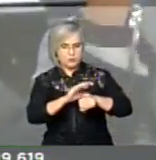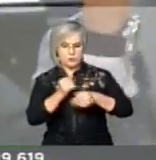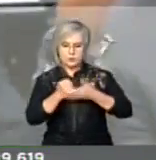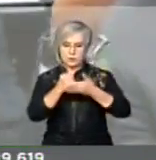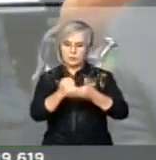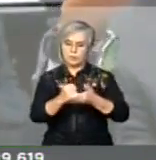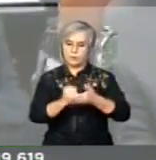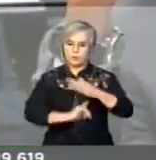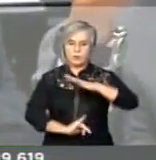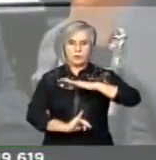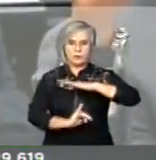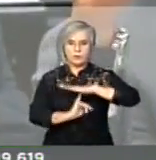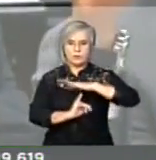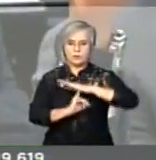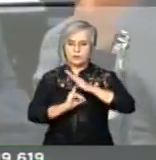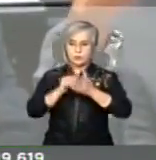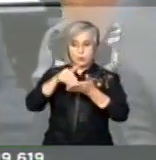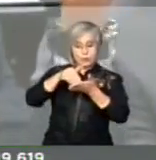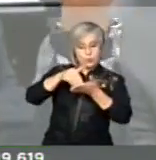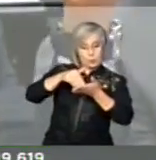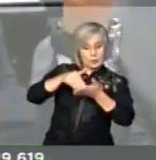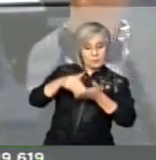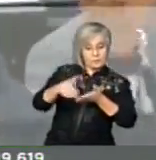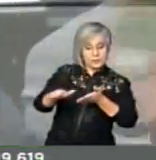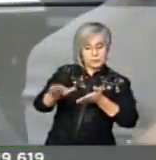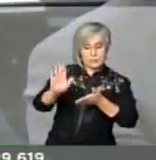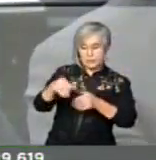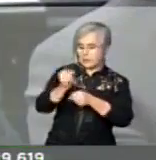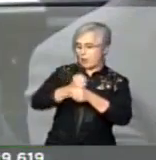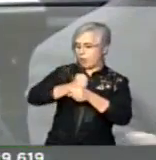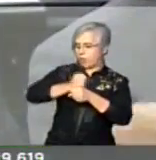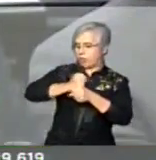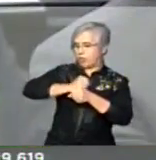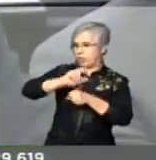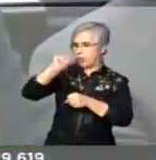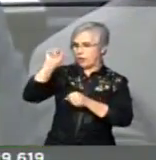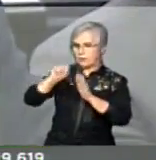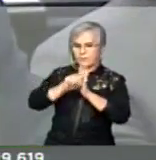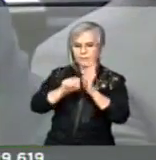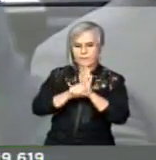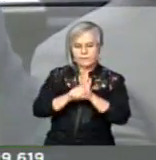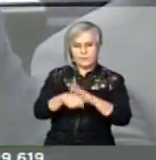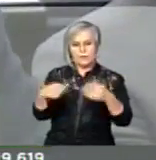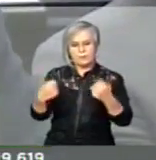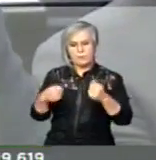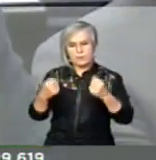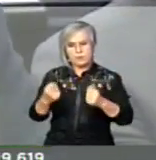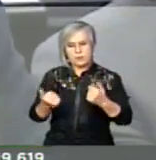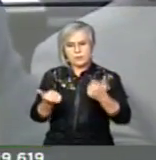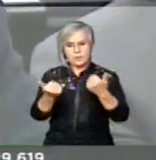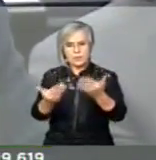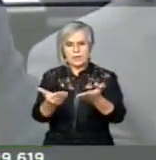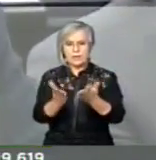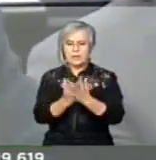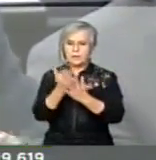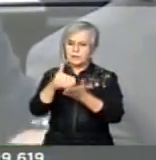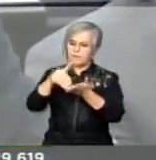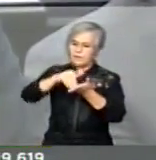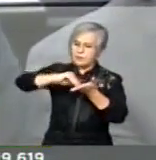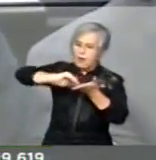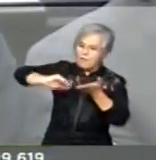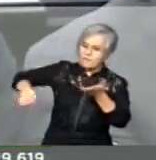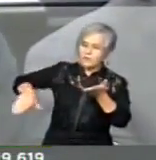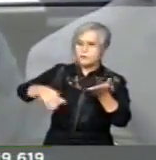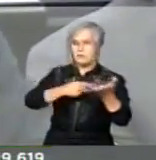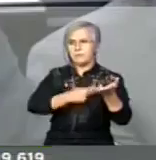no Instituto do Impeachment, que é secular, ela deve ser dada pelo afastamento da presidente